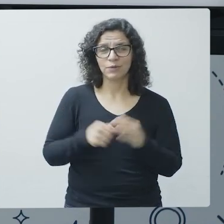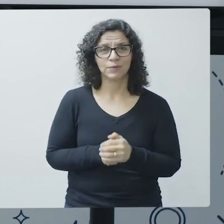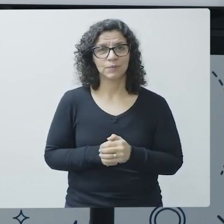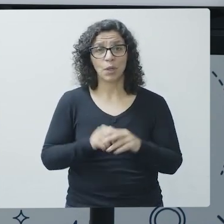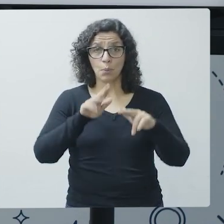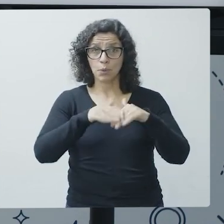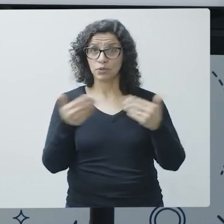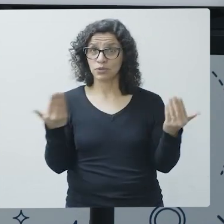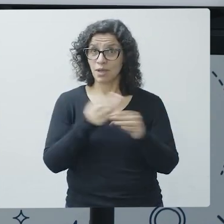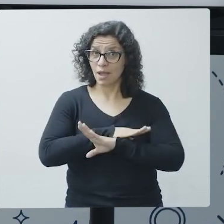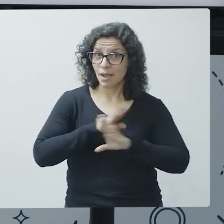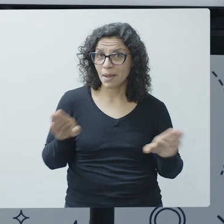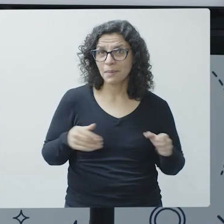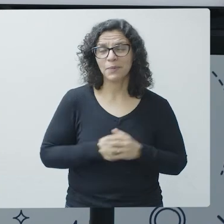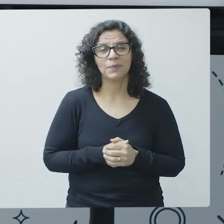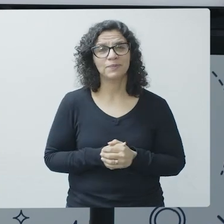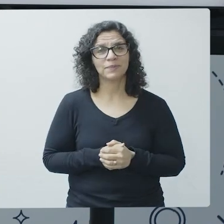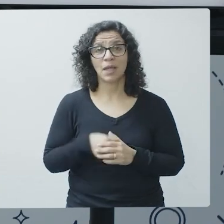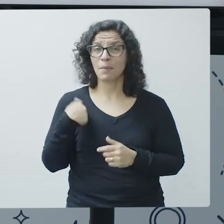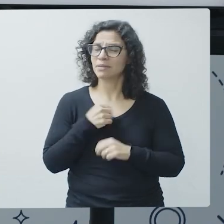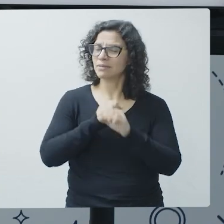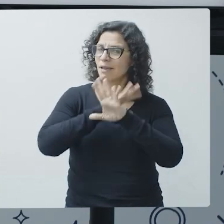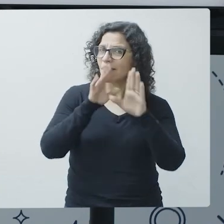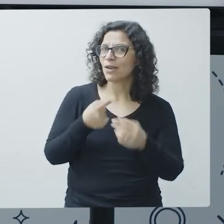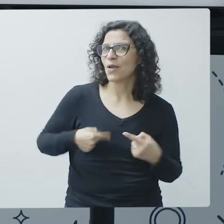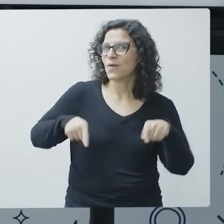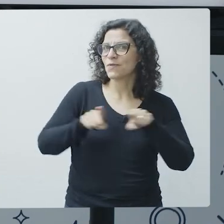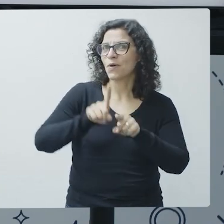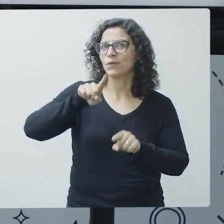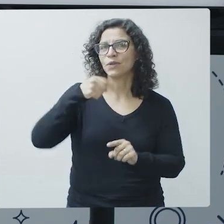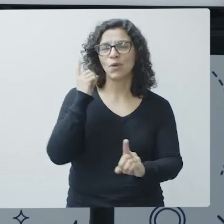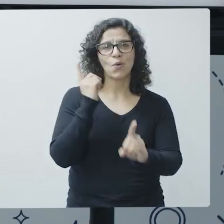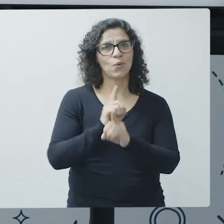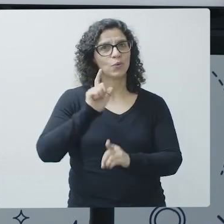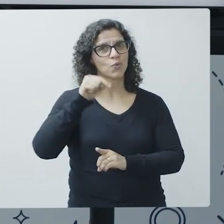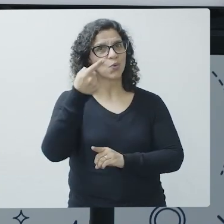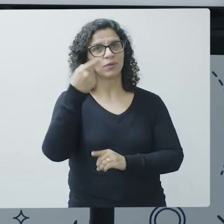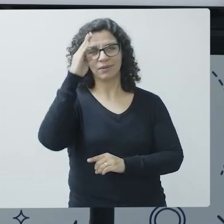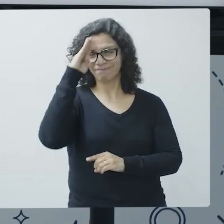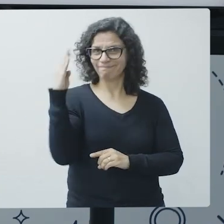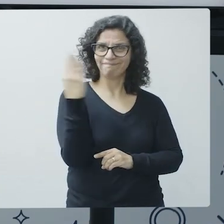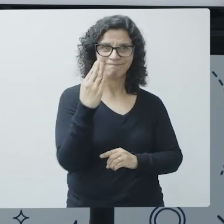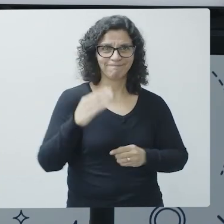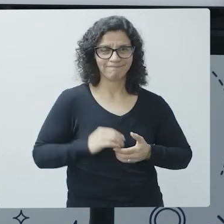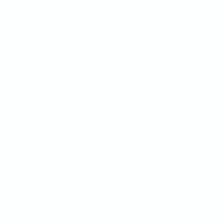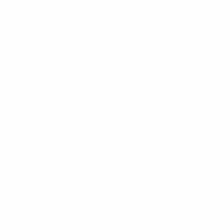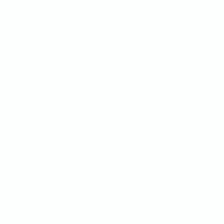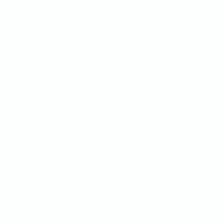Por hoje eu fico por aqui, mas é claro que eu volto para o nosso próximo encontro. Até lá!